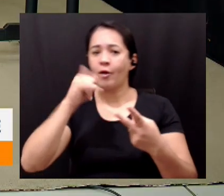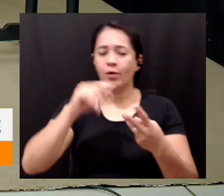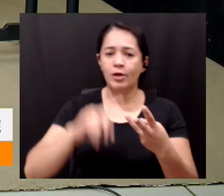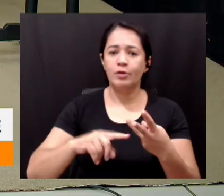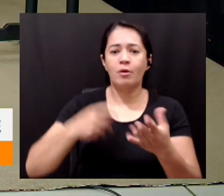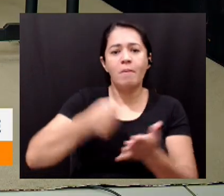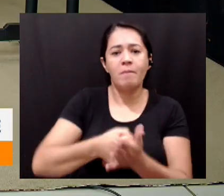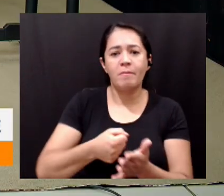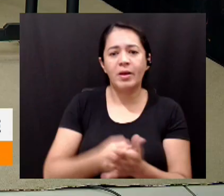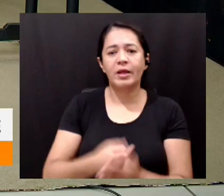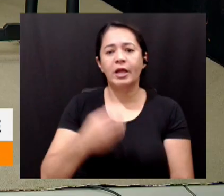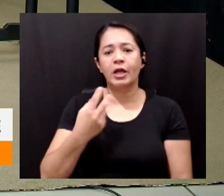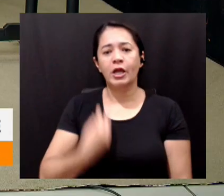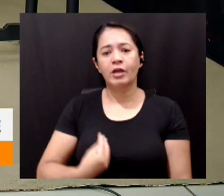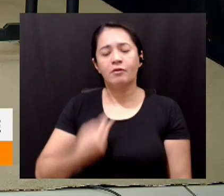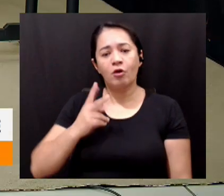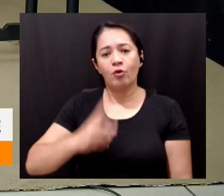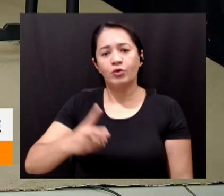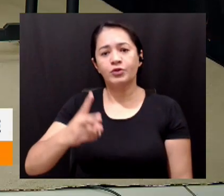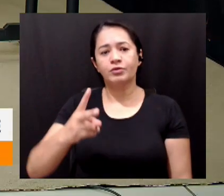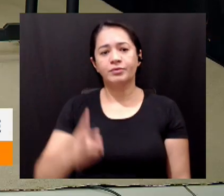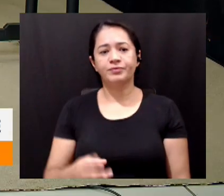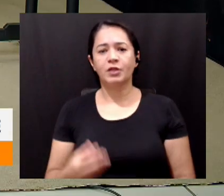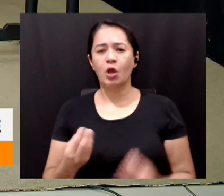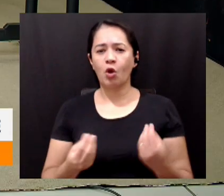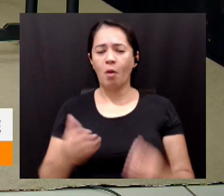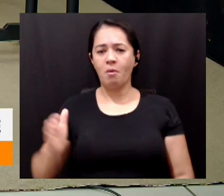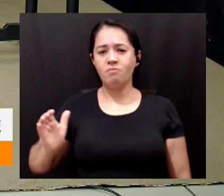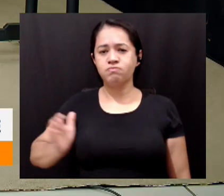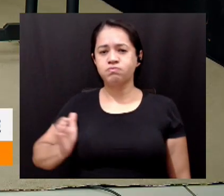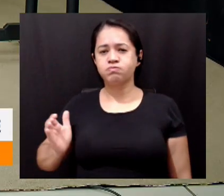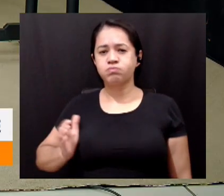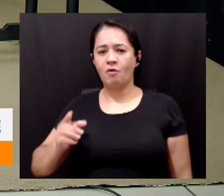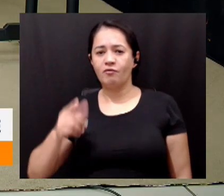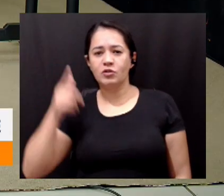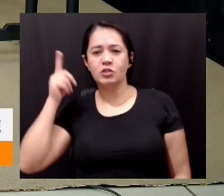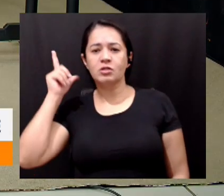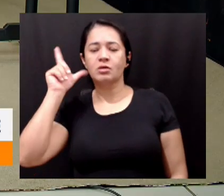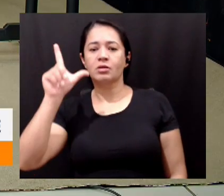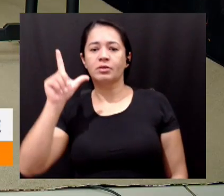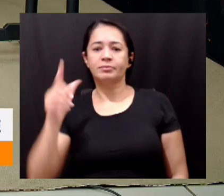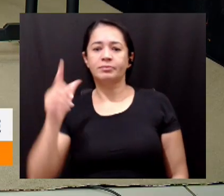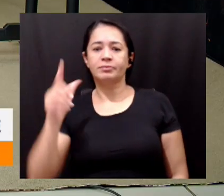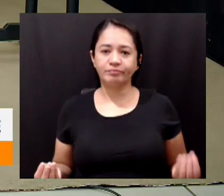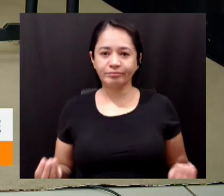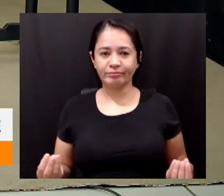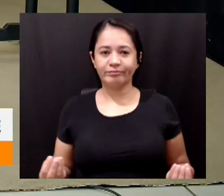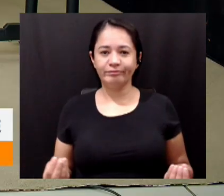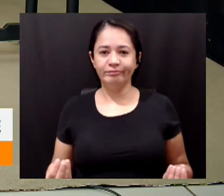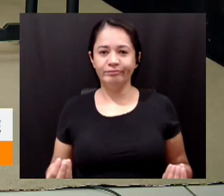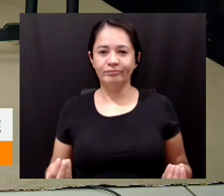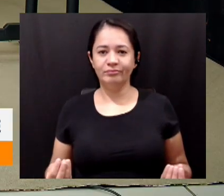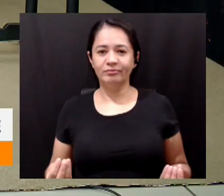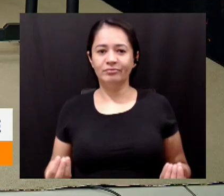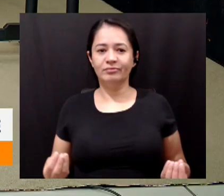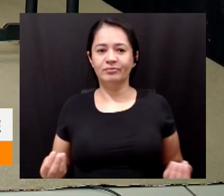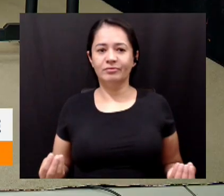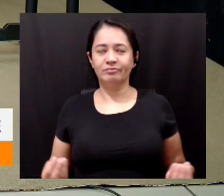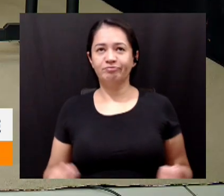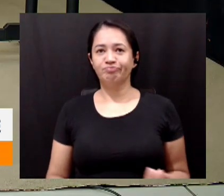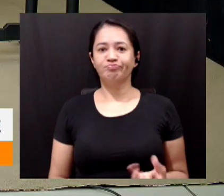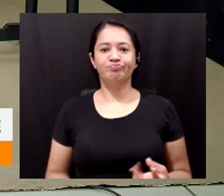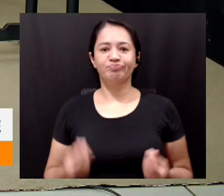essa questão de ficar rico e de você ganhar realmente e sair, ter aí